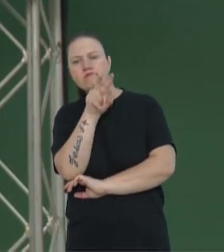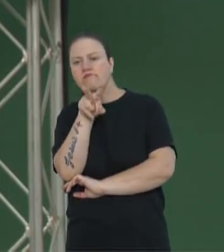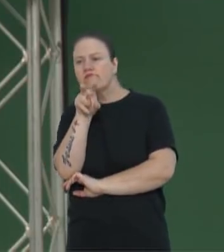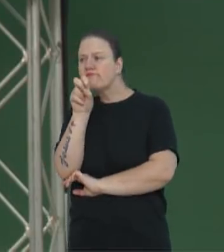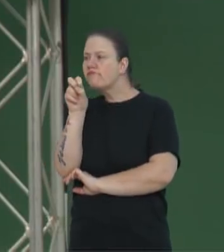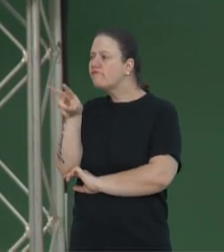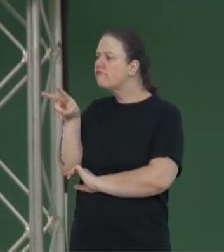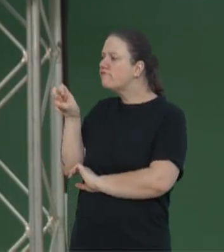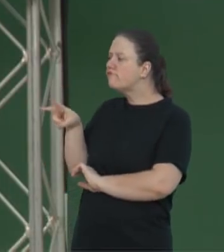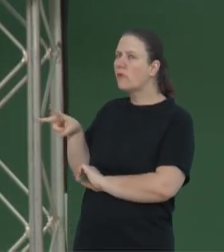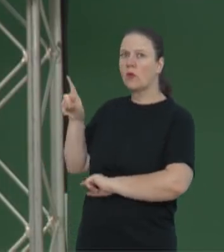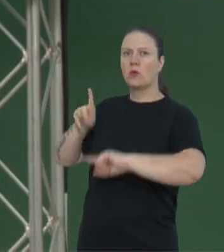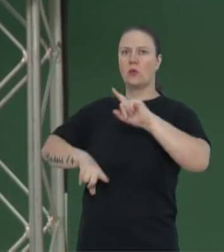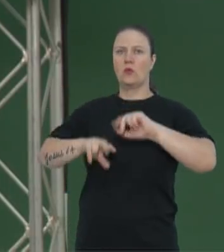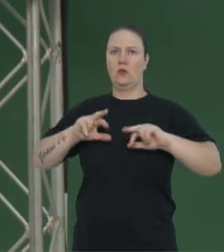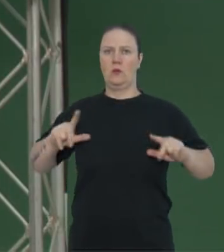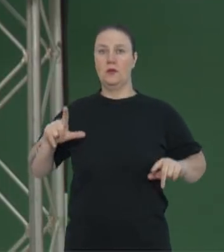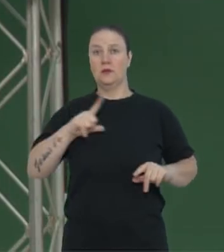objetos que nos cercam.